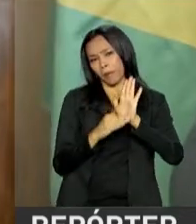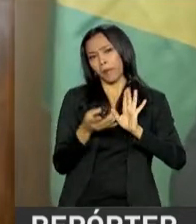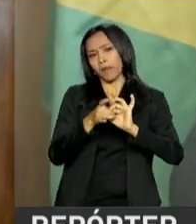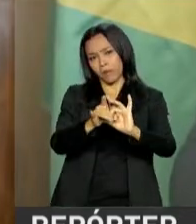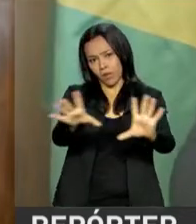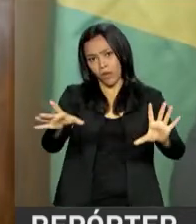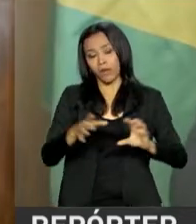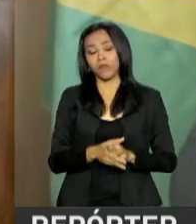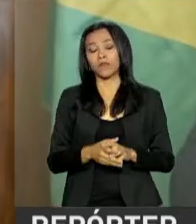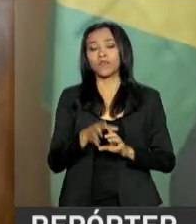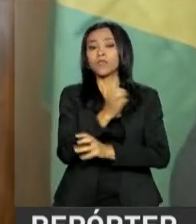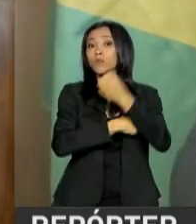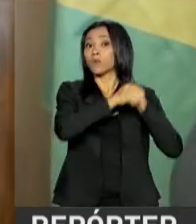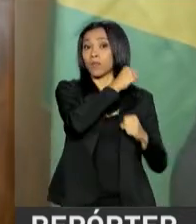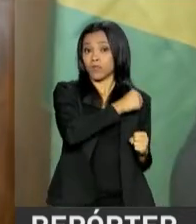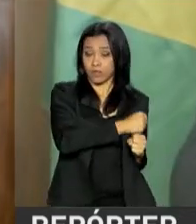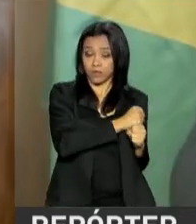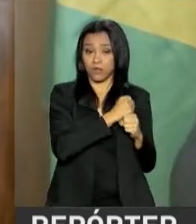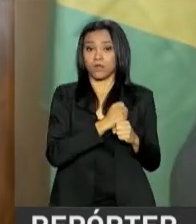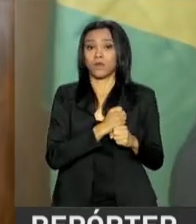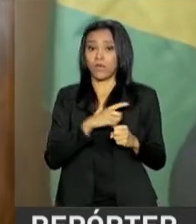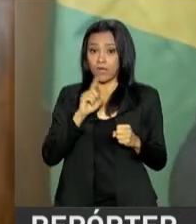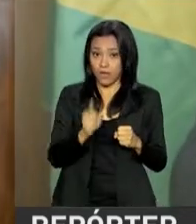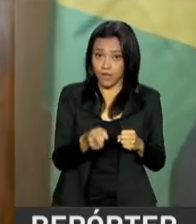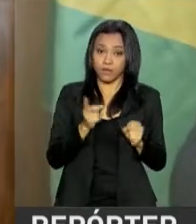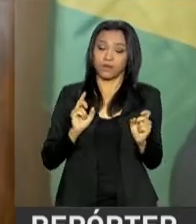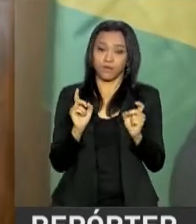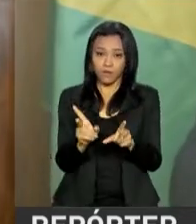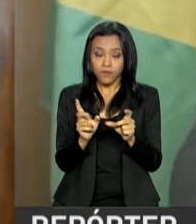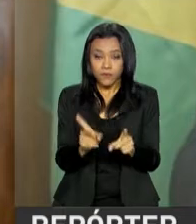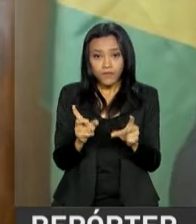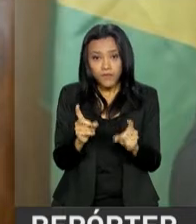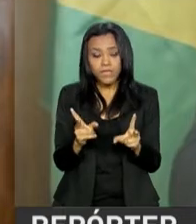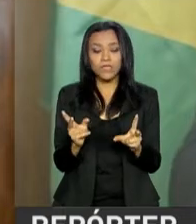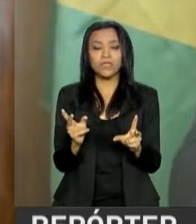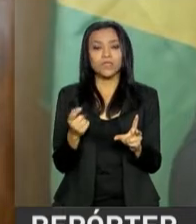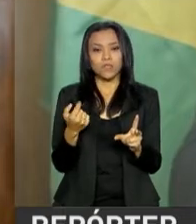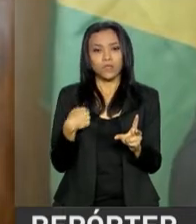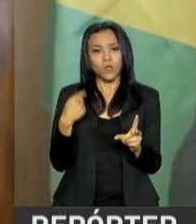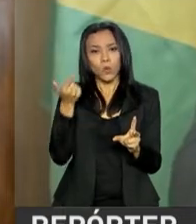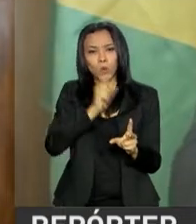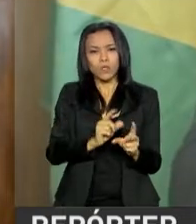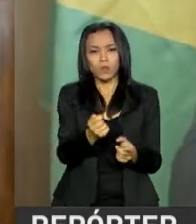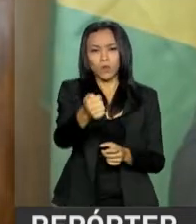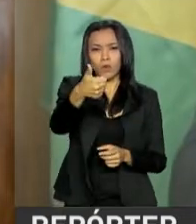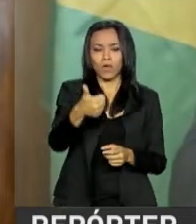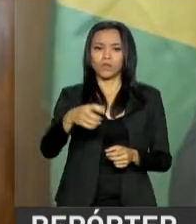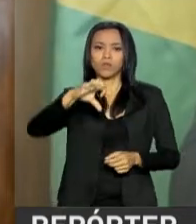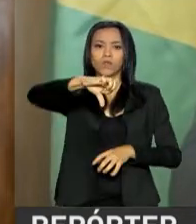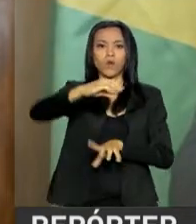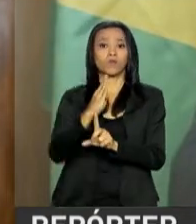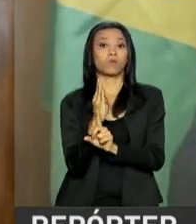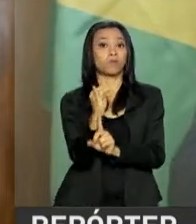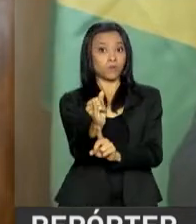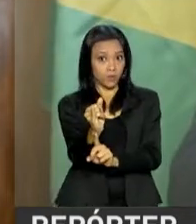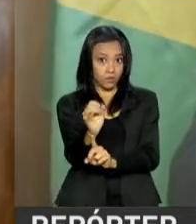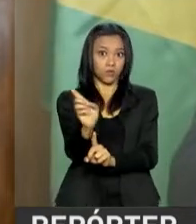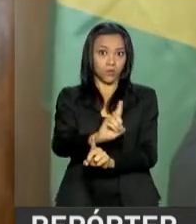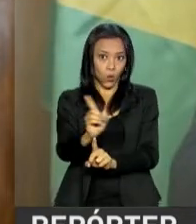liberalizada. No ano passado, esse comércio atingiu, nos dois sentidos, quase 9 bilhões de